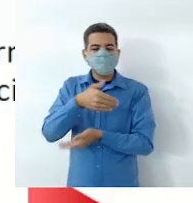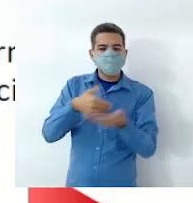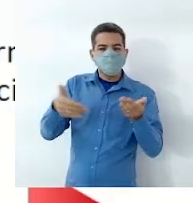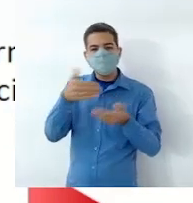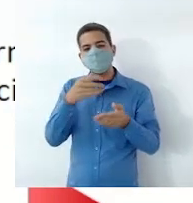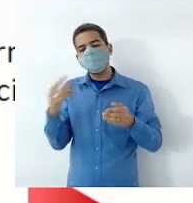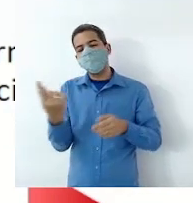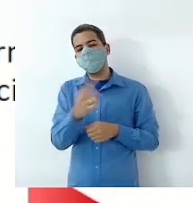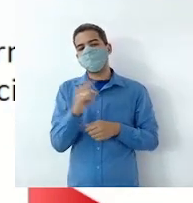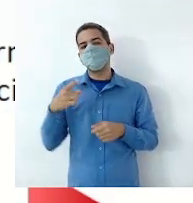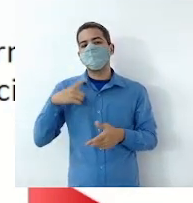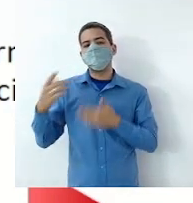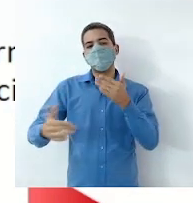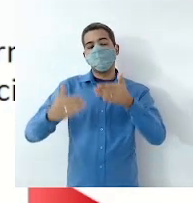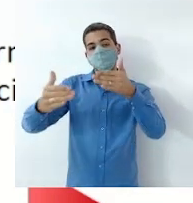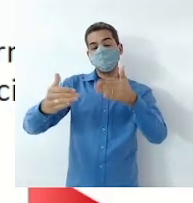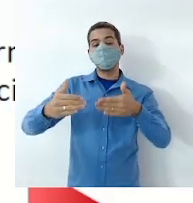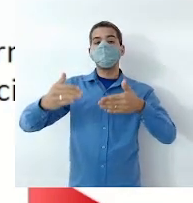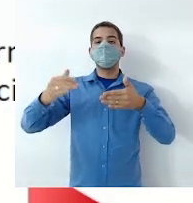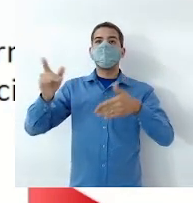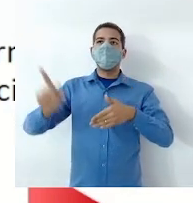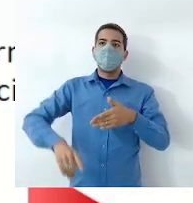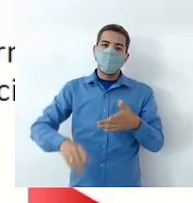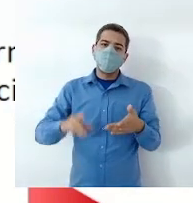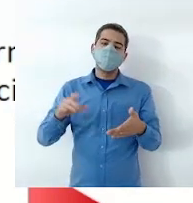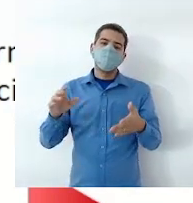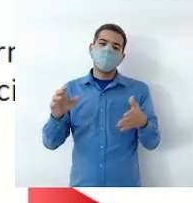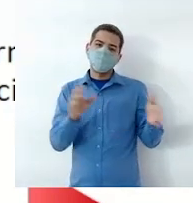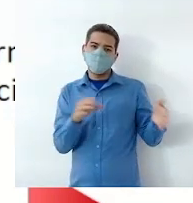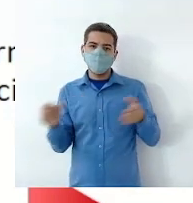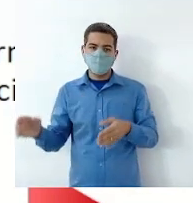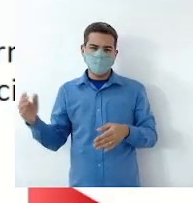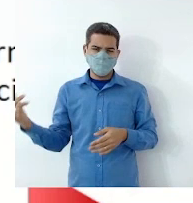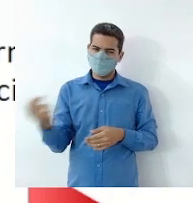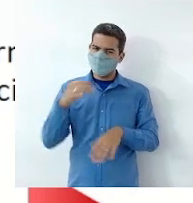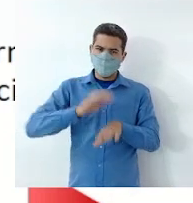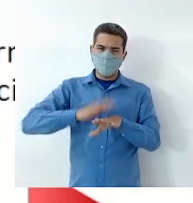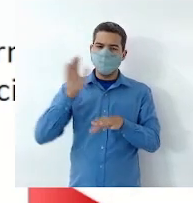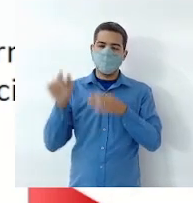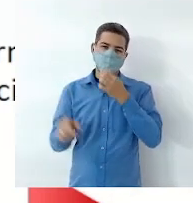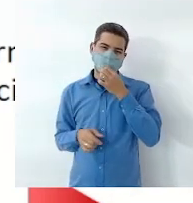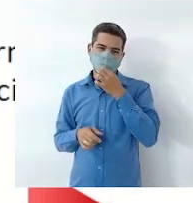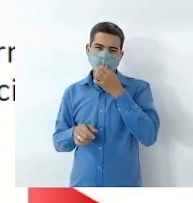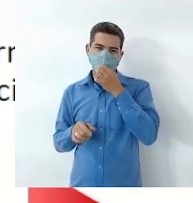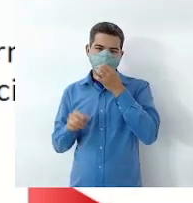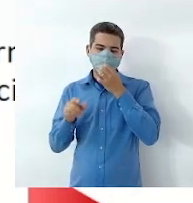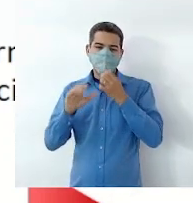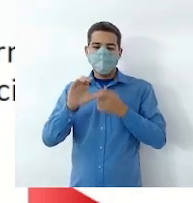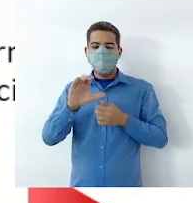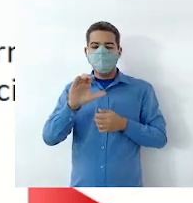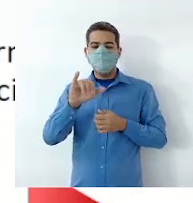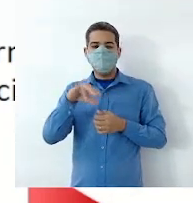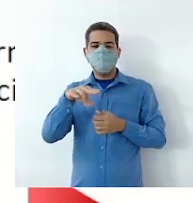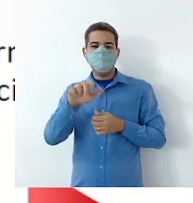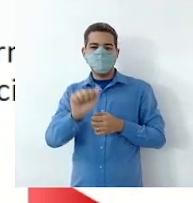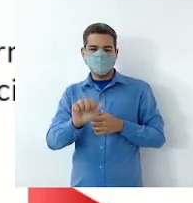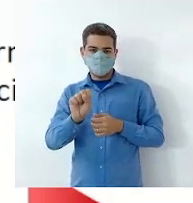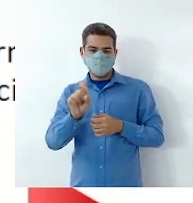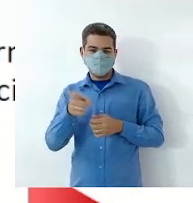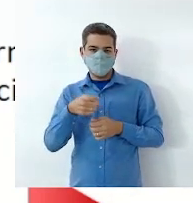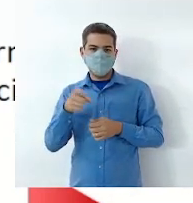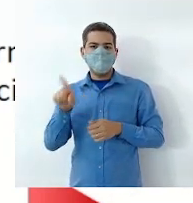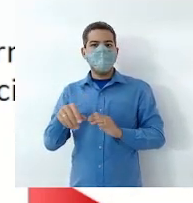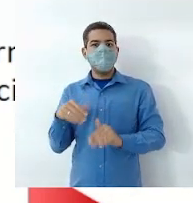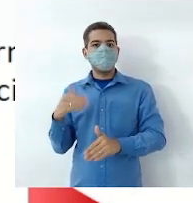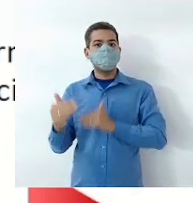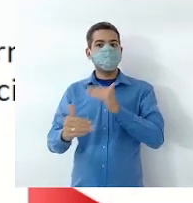de desenvolvimento a parte mais importante, por assim dizer, que é o clímax. É a parte do